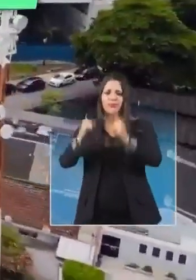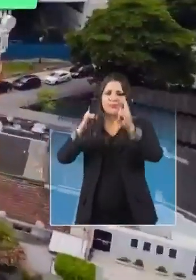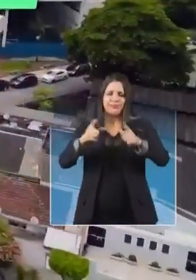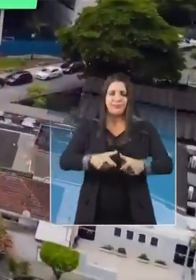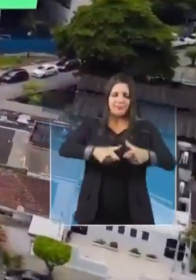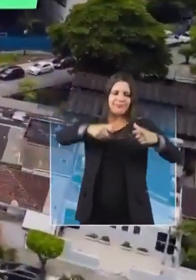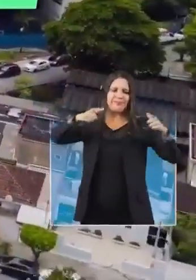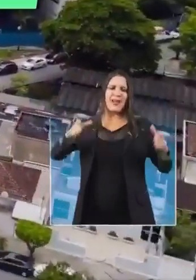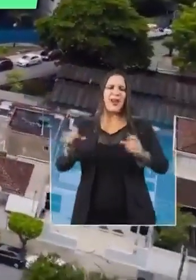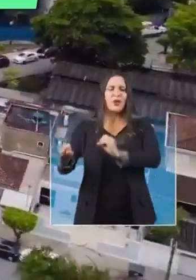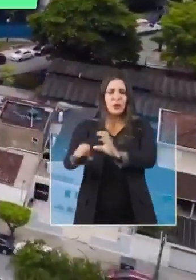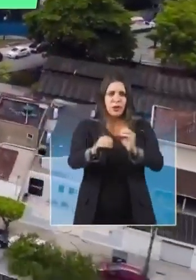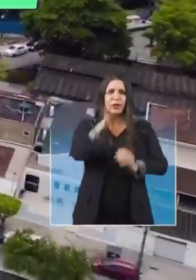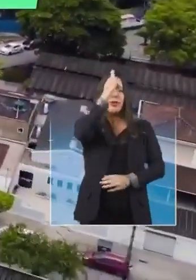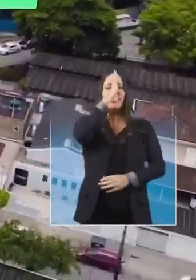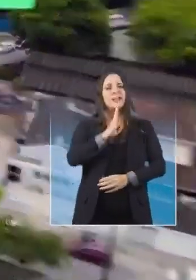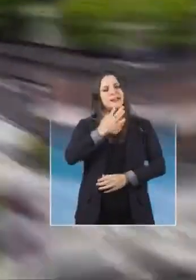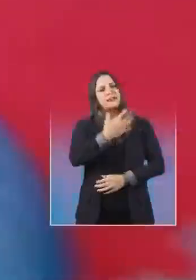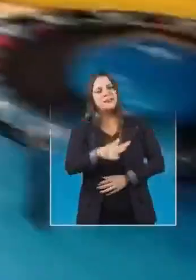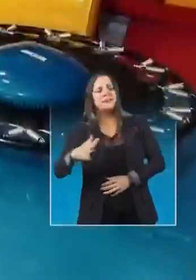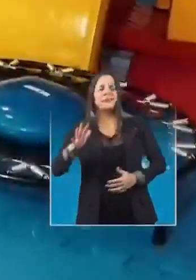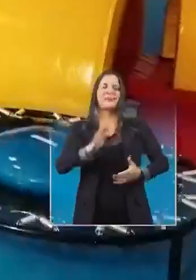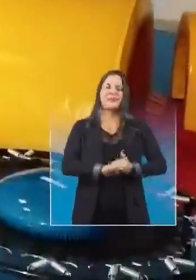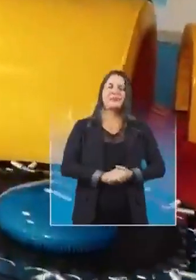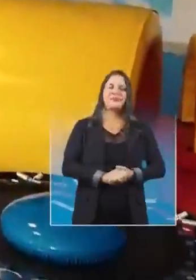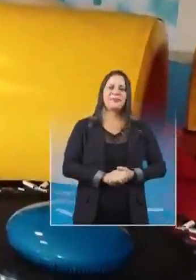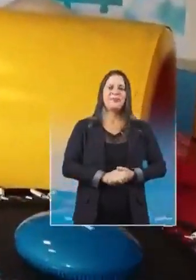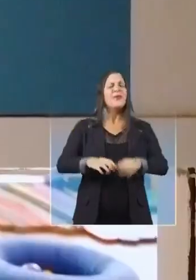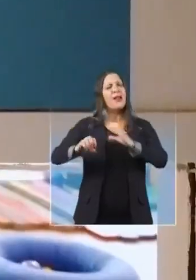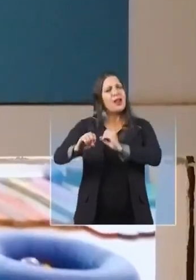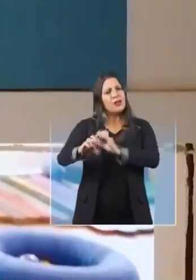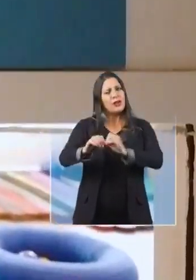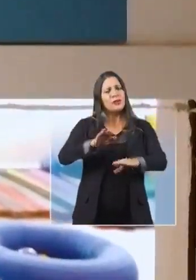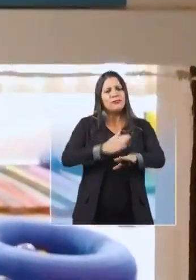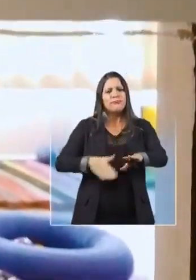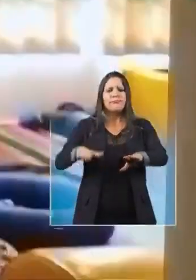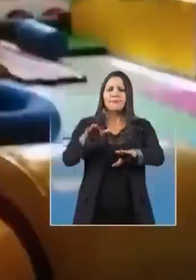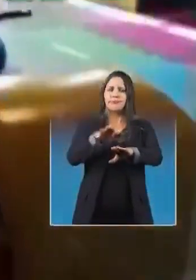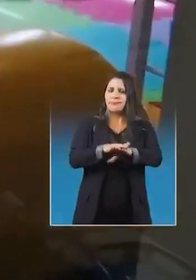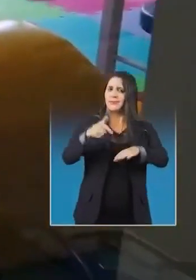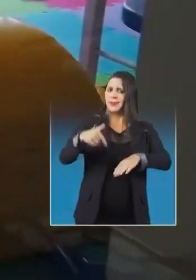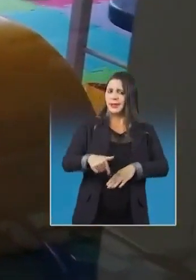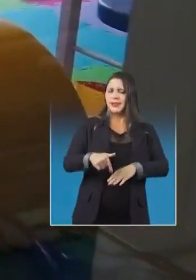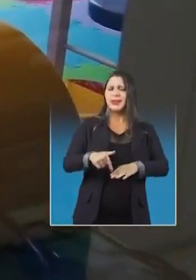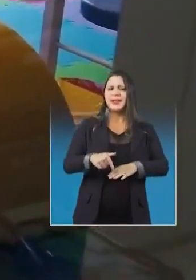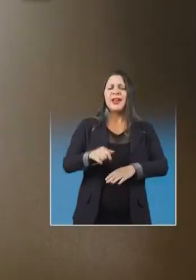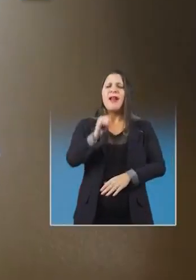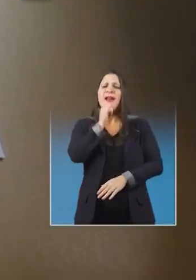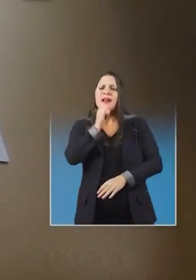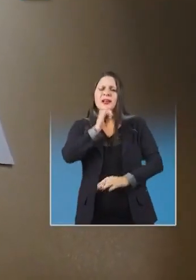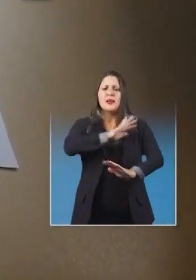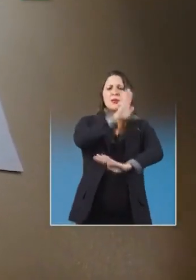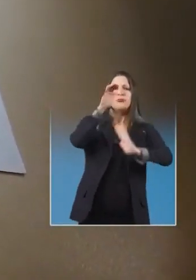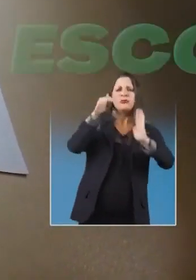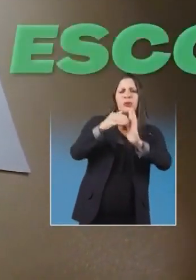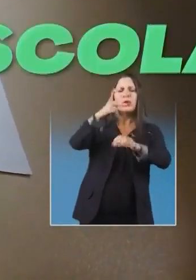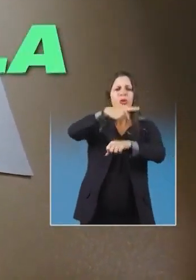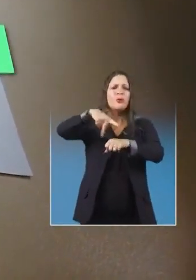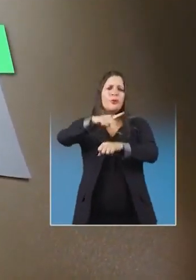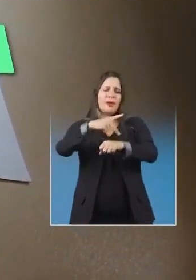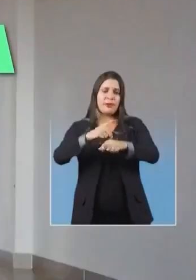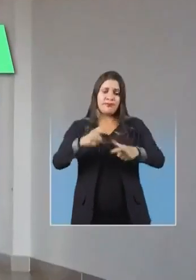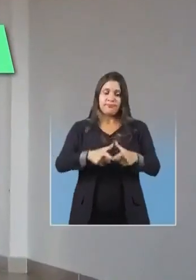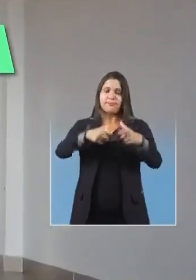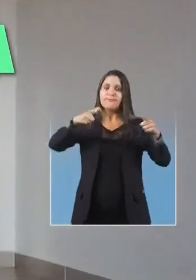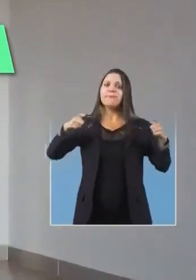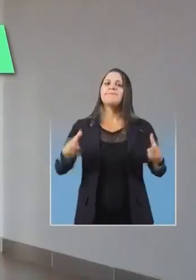complexo educacional público da cidade. A educação inclusiva aqui é referência para todo o país. Vamos